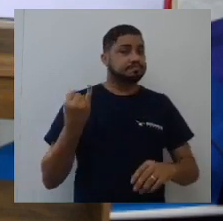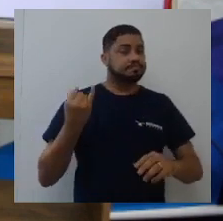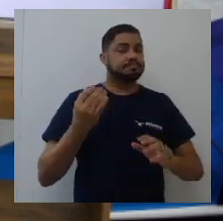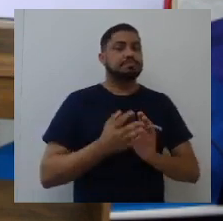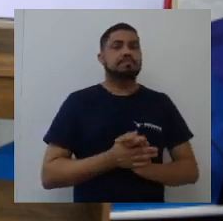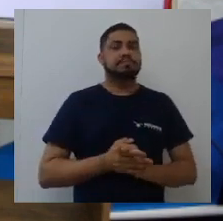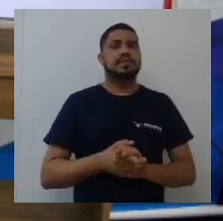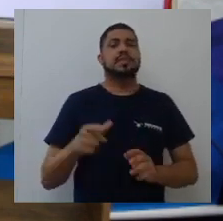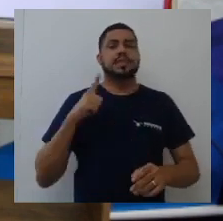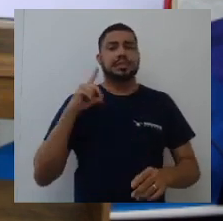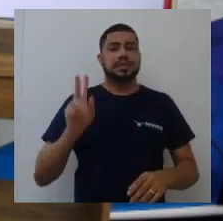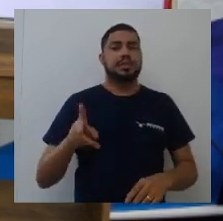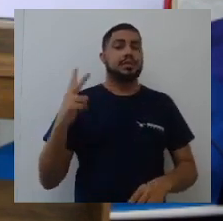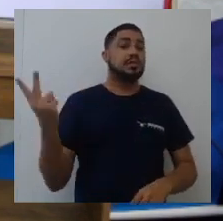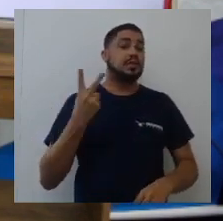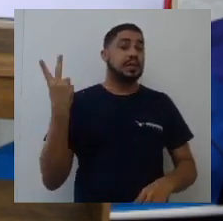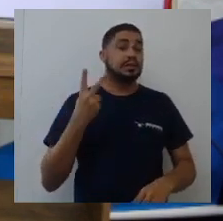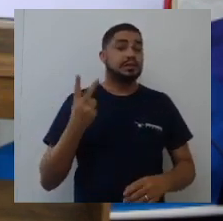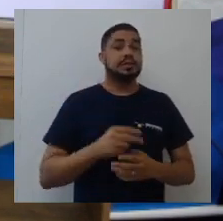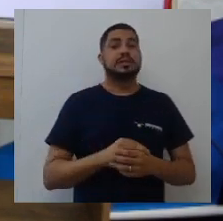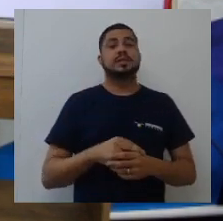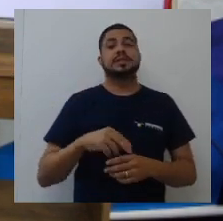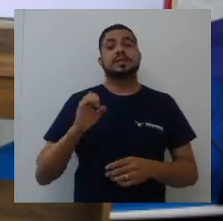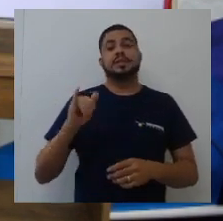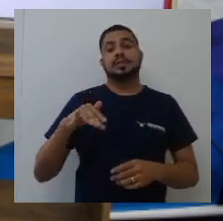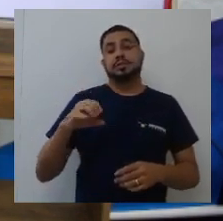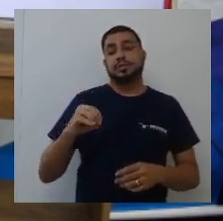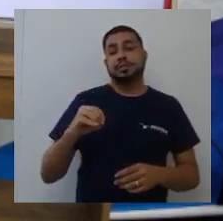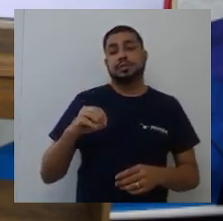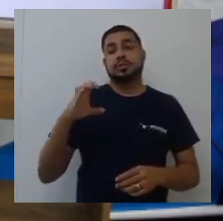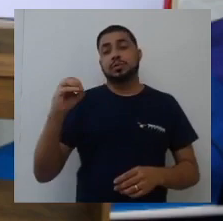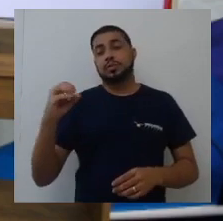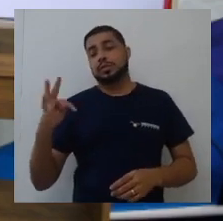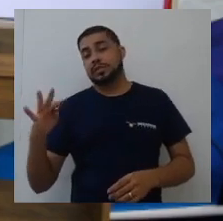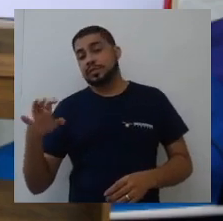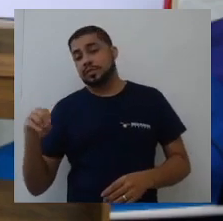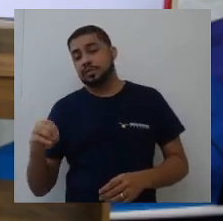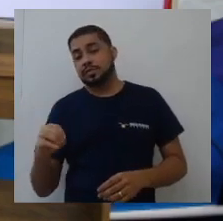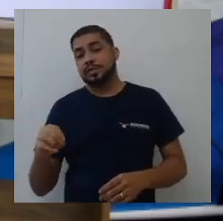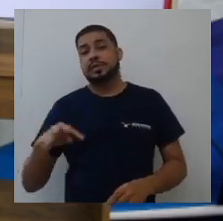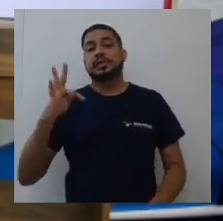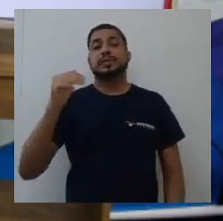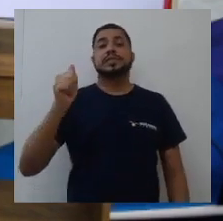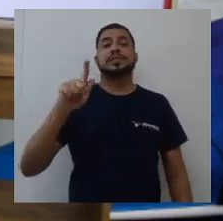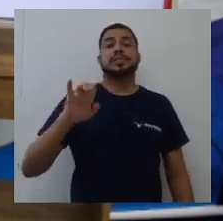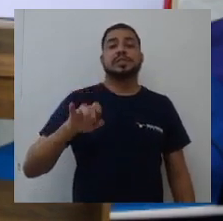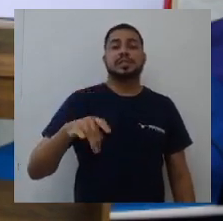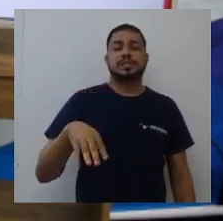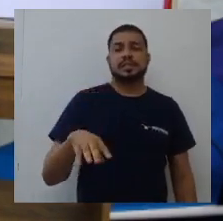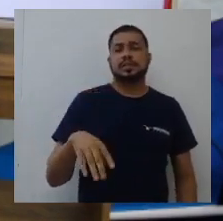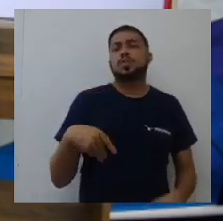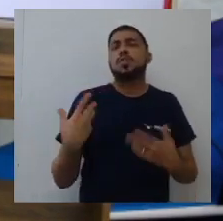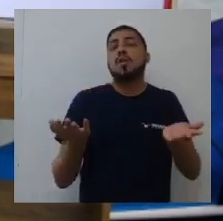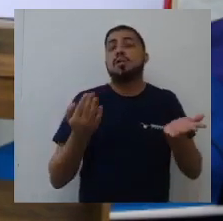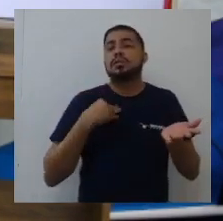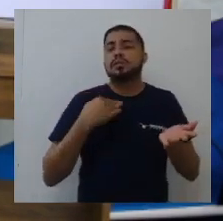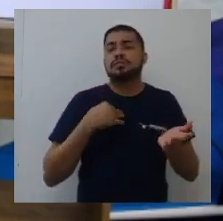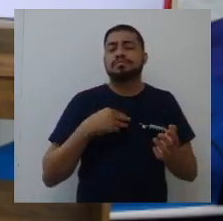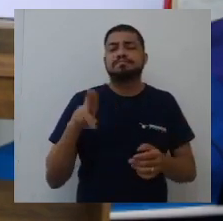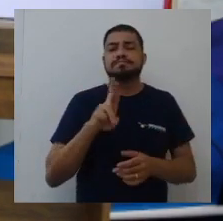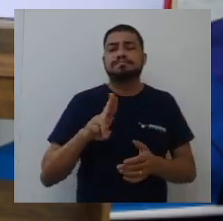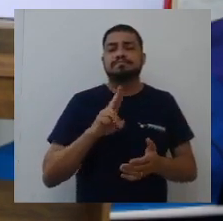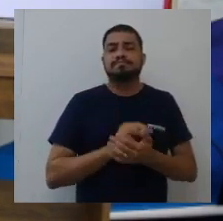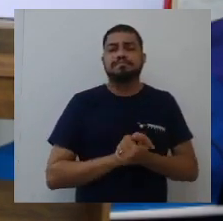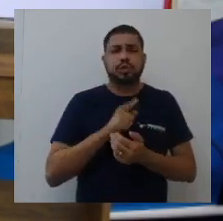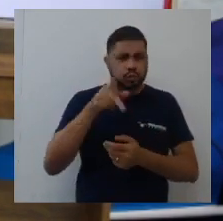já ofereceu o valor do seno, cosseno e tangente. Qual deles eu vou utilizar? Eu tenho que pensar agora. Tu lembra o